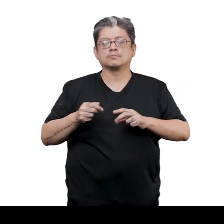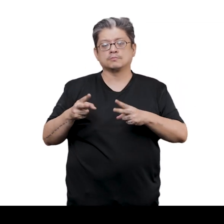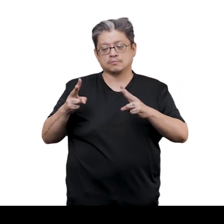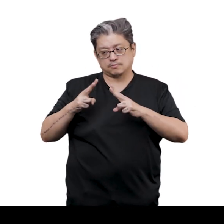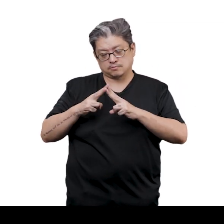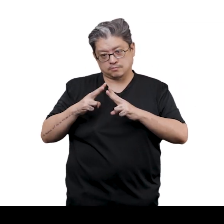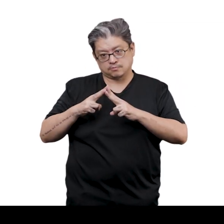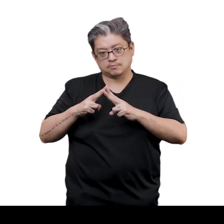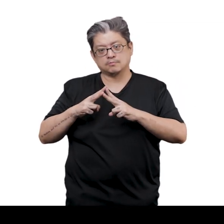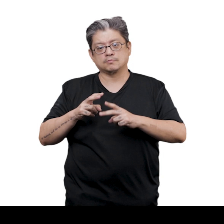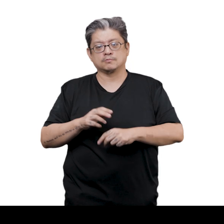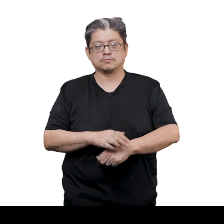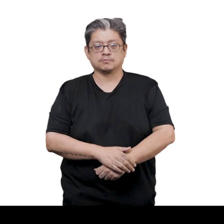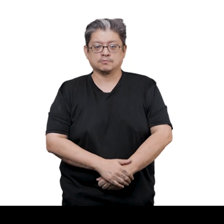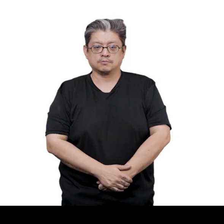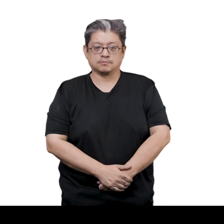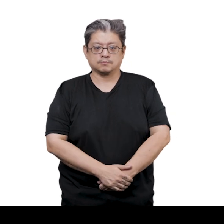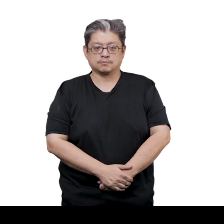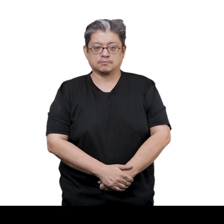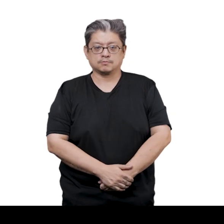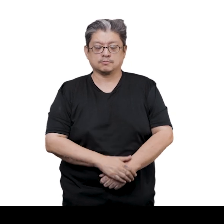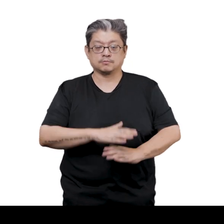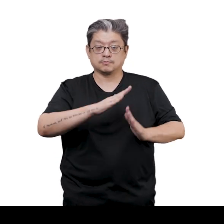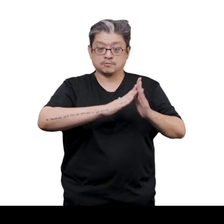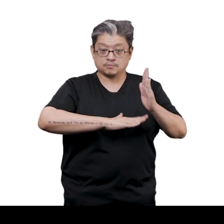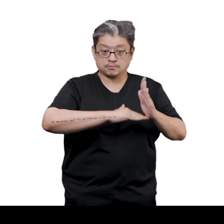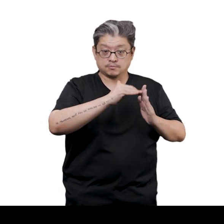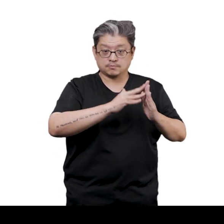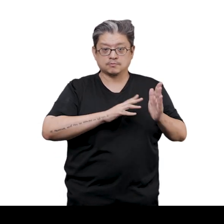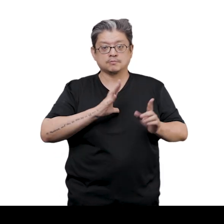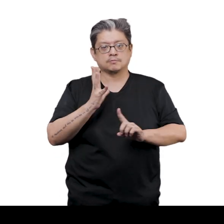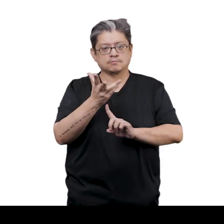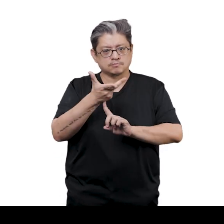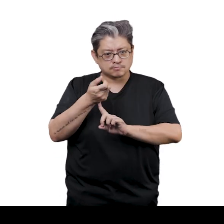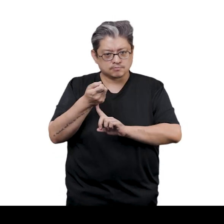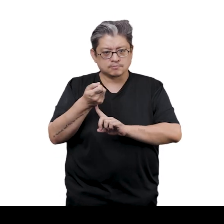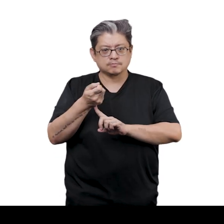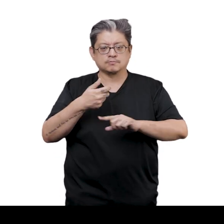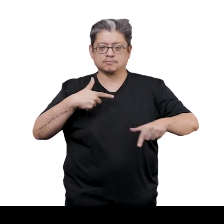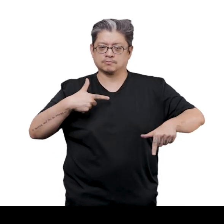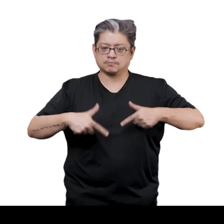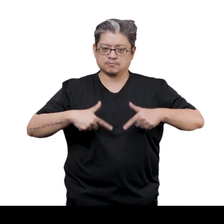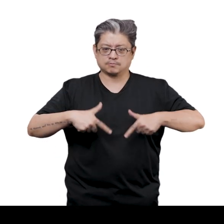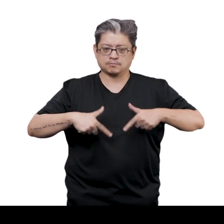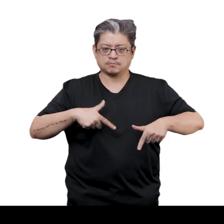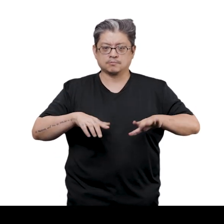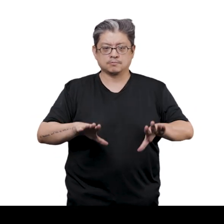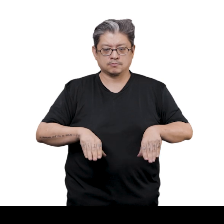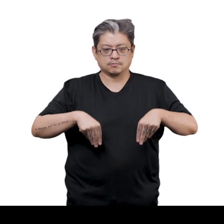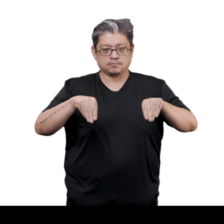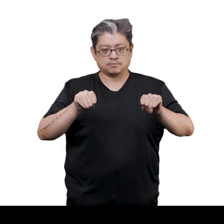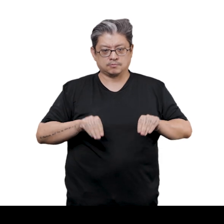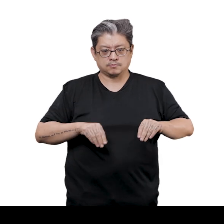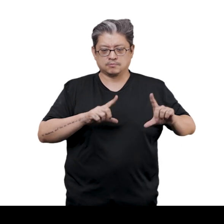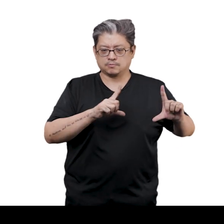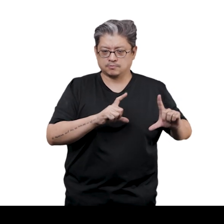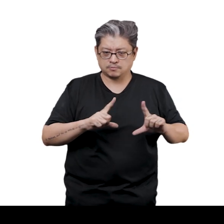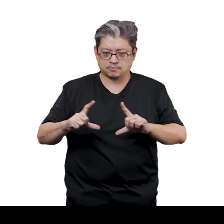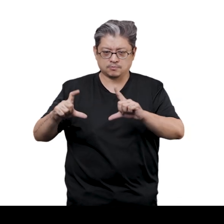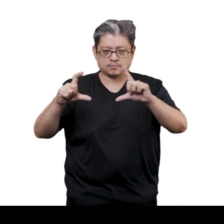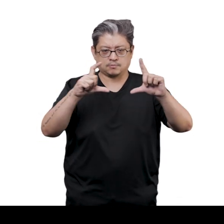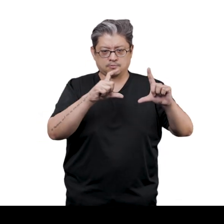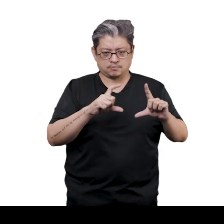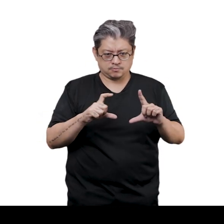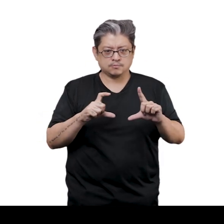Morris. Para além da pintura, há também artistas trabalhando com tecidos e com fotografias em composições